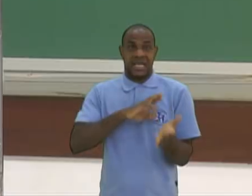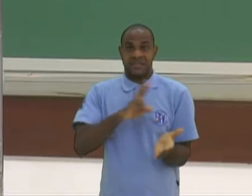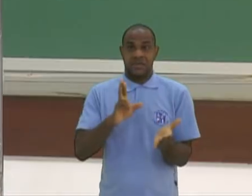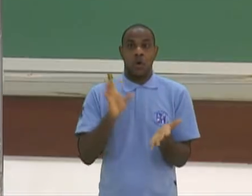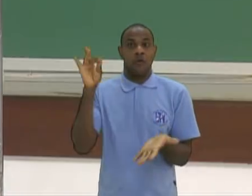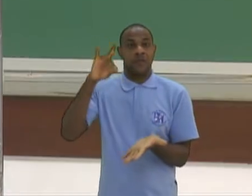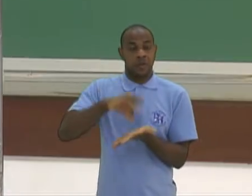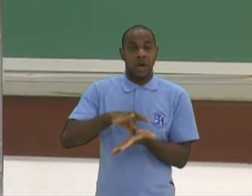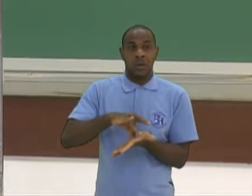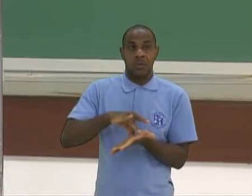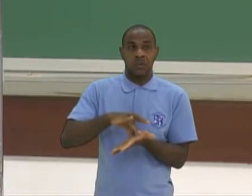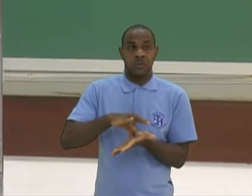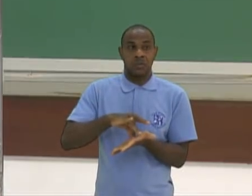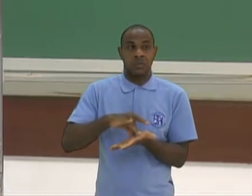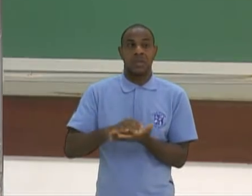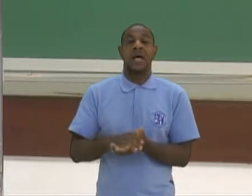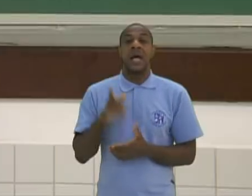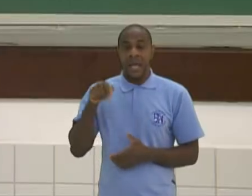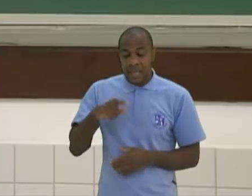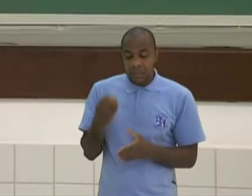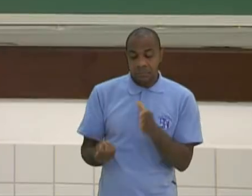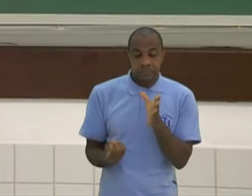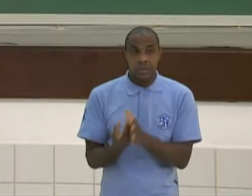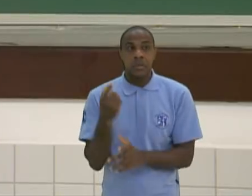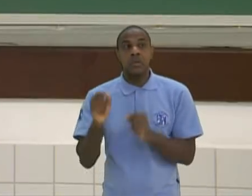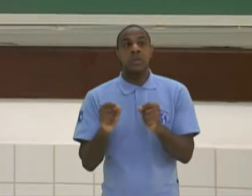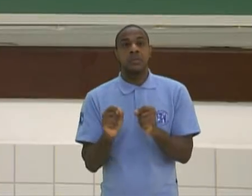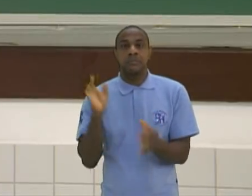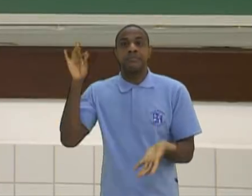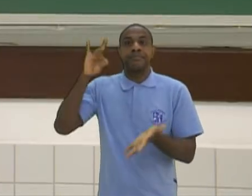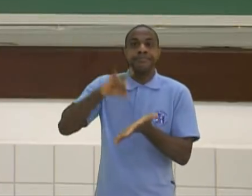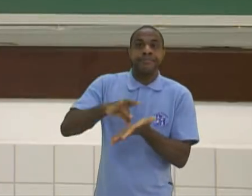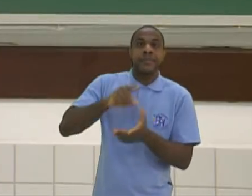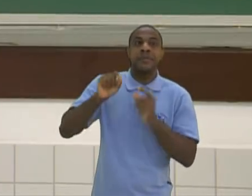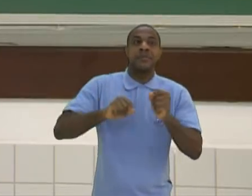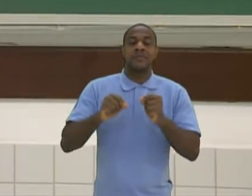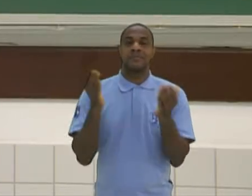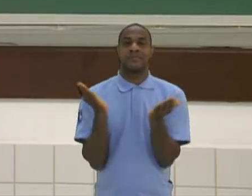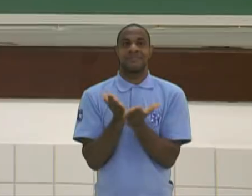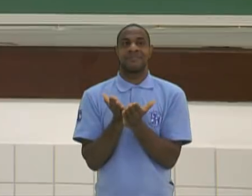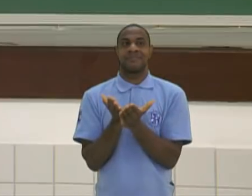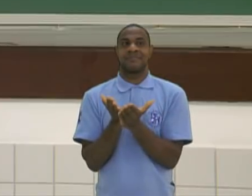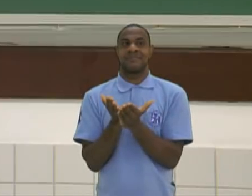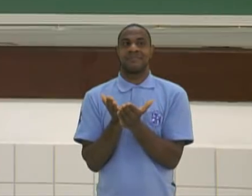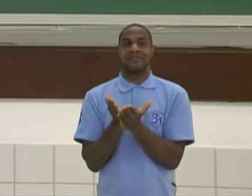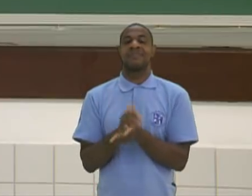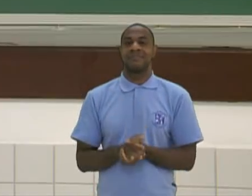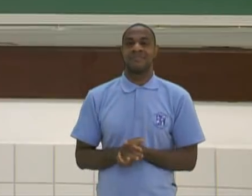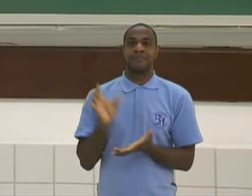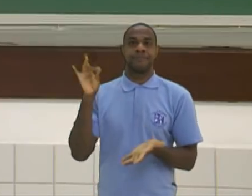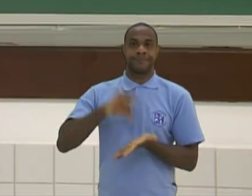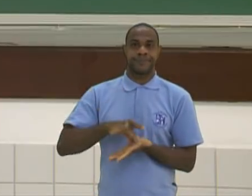conforto espiritual. É bem aí que surgiu a consolidação do cristianismo. Chega, né, vamos aí,